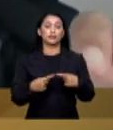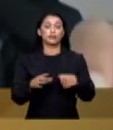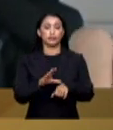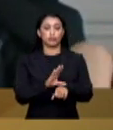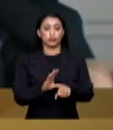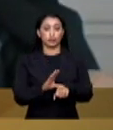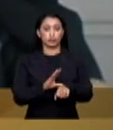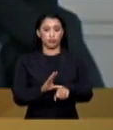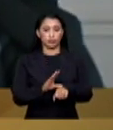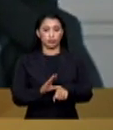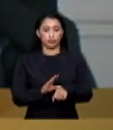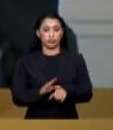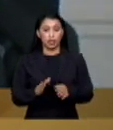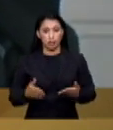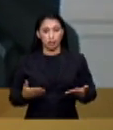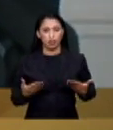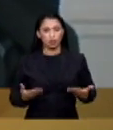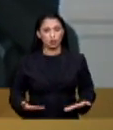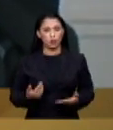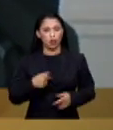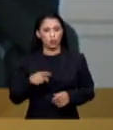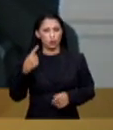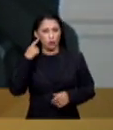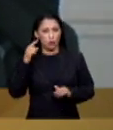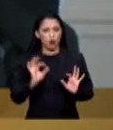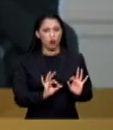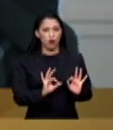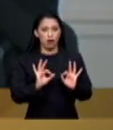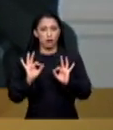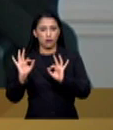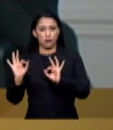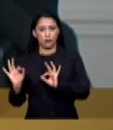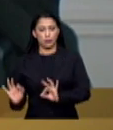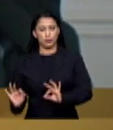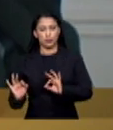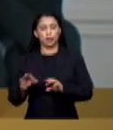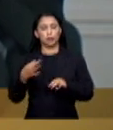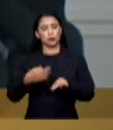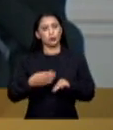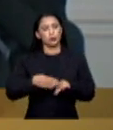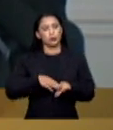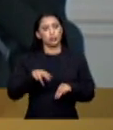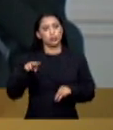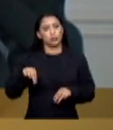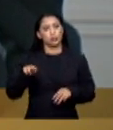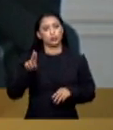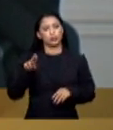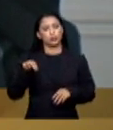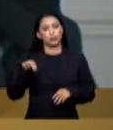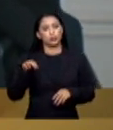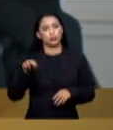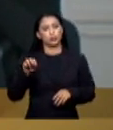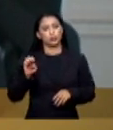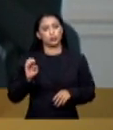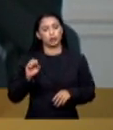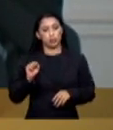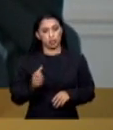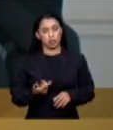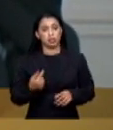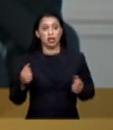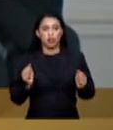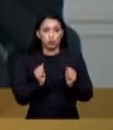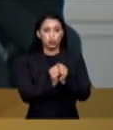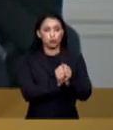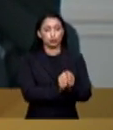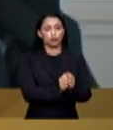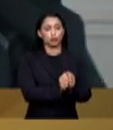em relação ao que eu acompanho o eminente ministro Nunes Marques, acompanho a